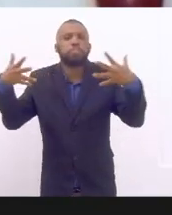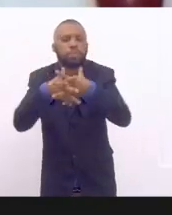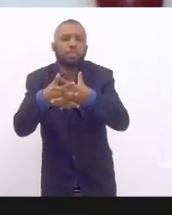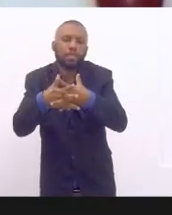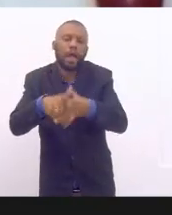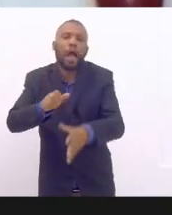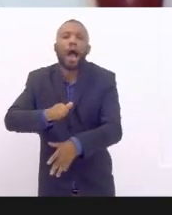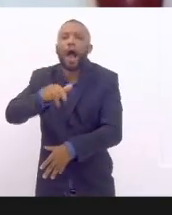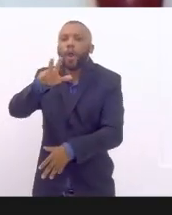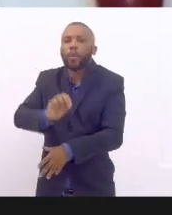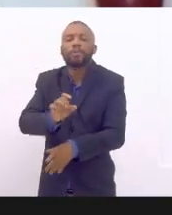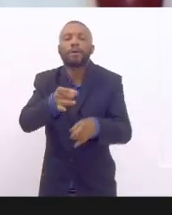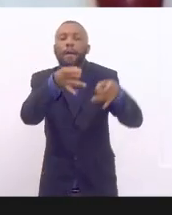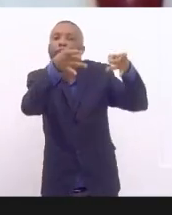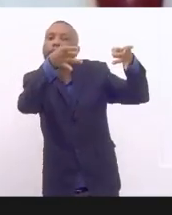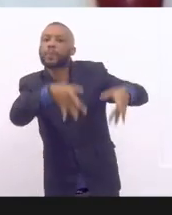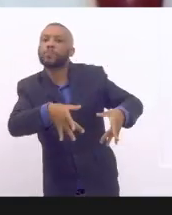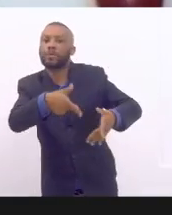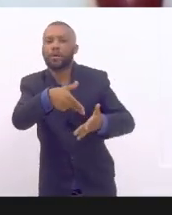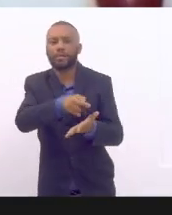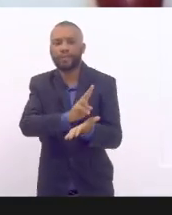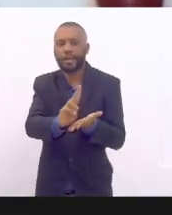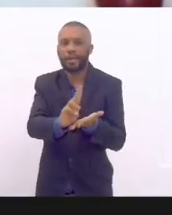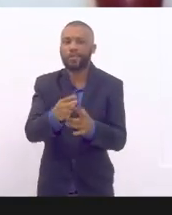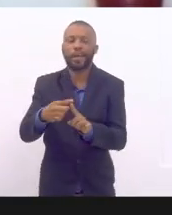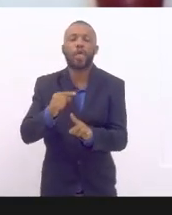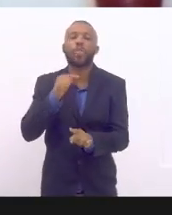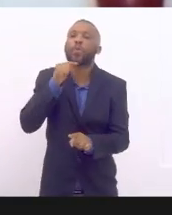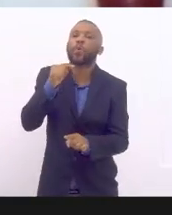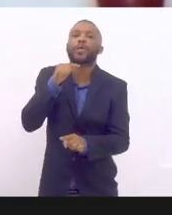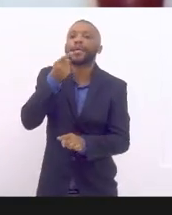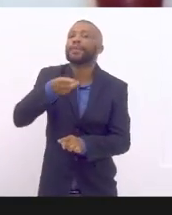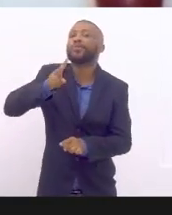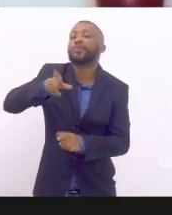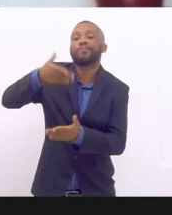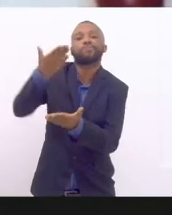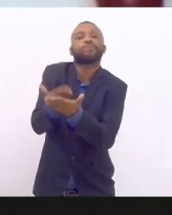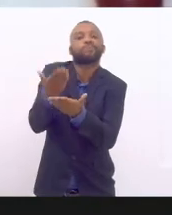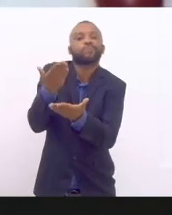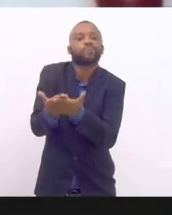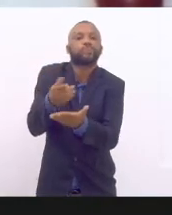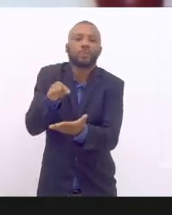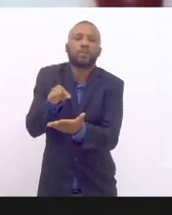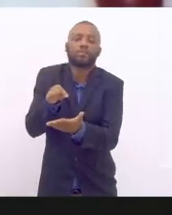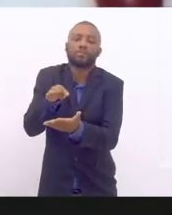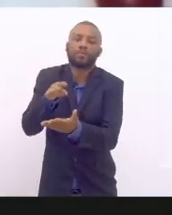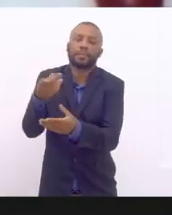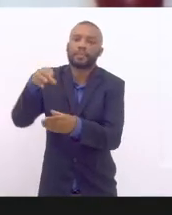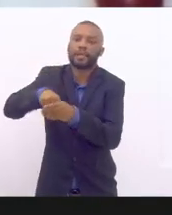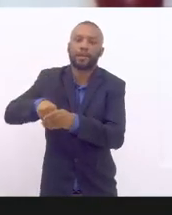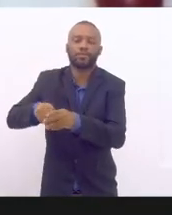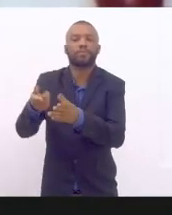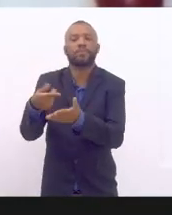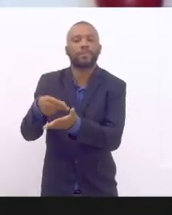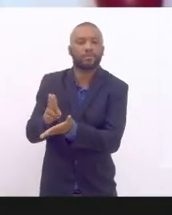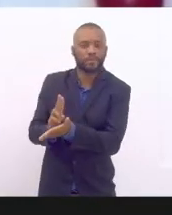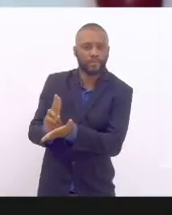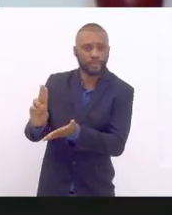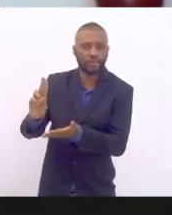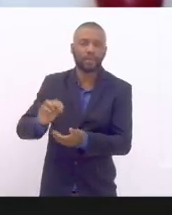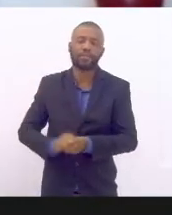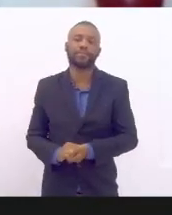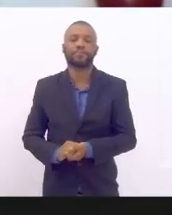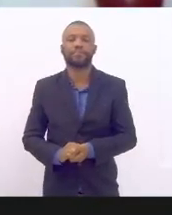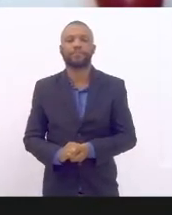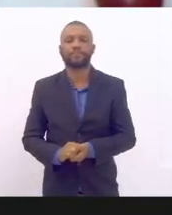tendo que abandonar a universidade porque não conseguem permanecer nas nossas instituições é